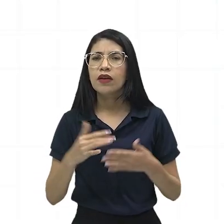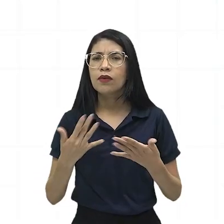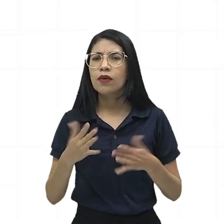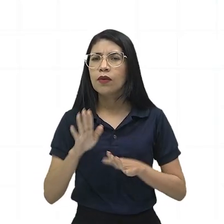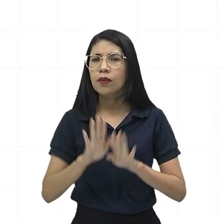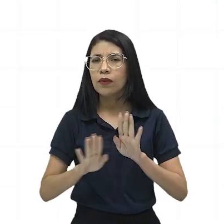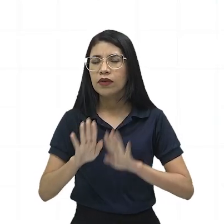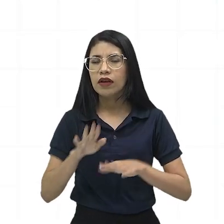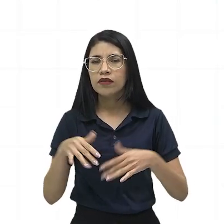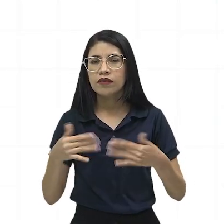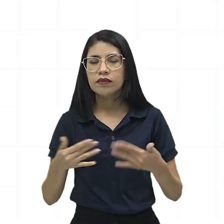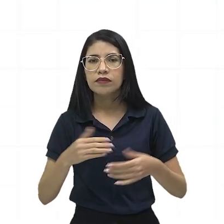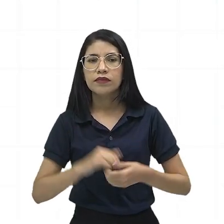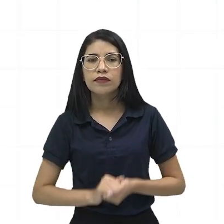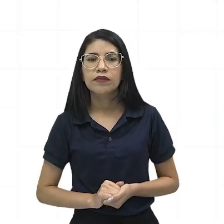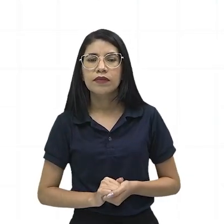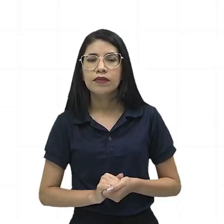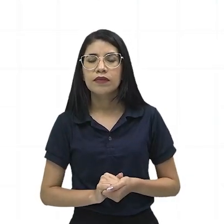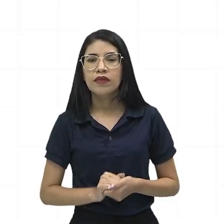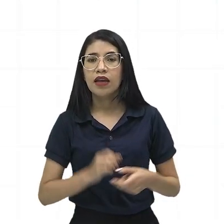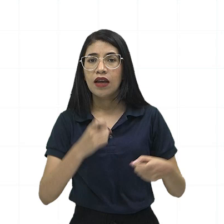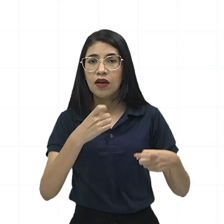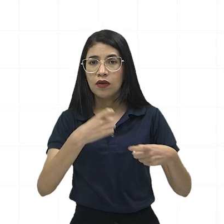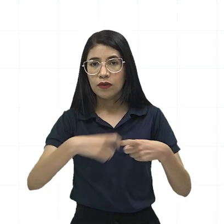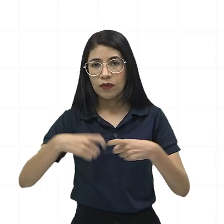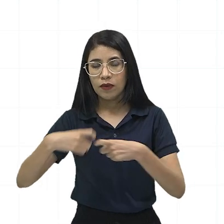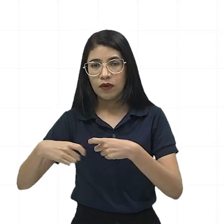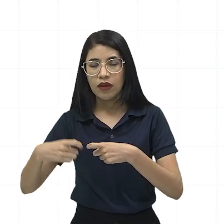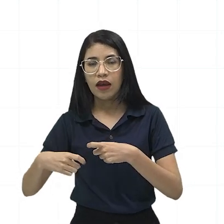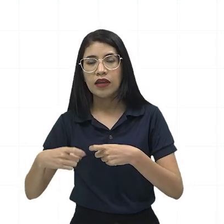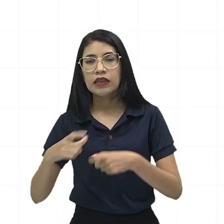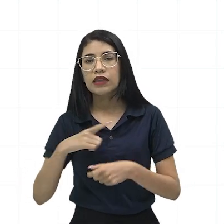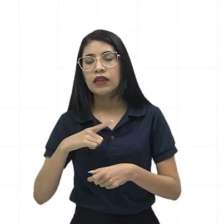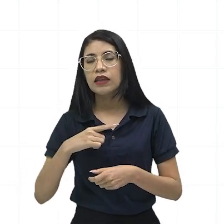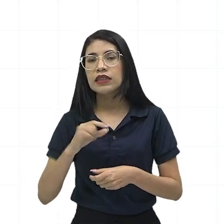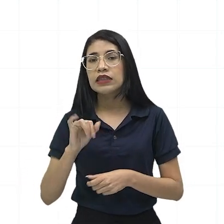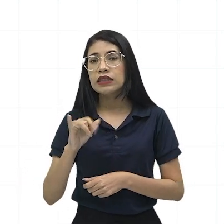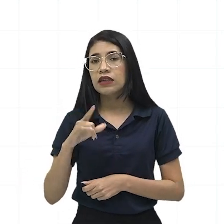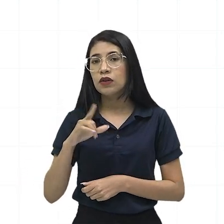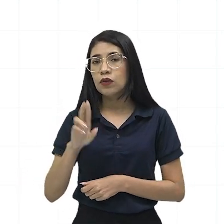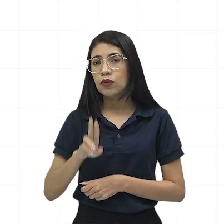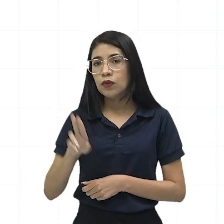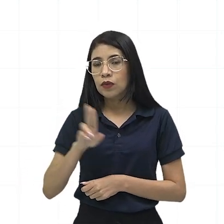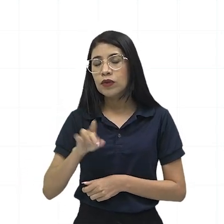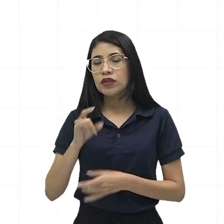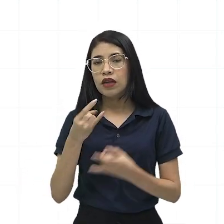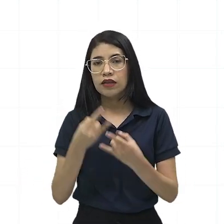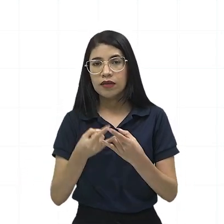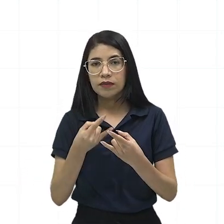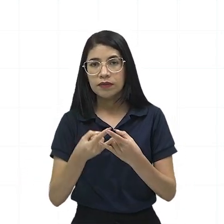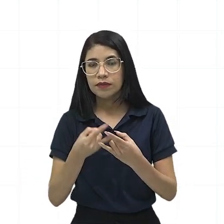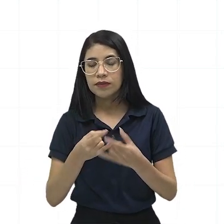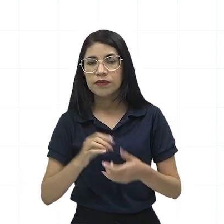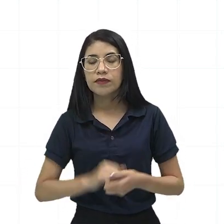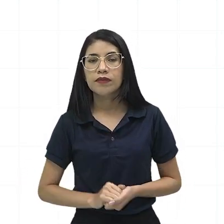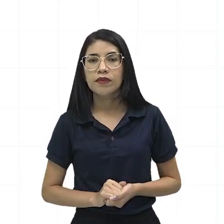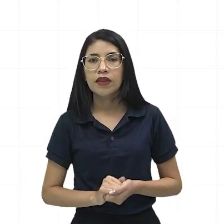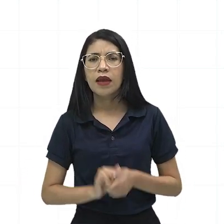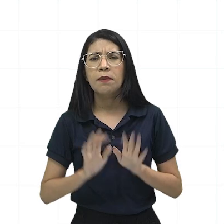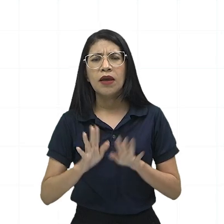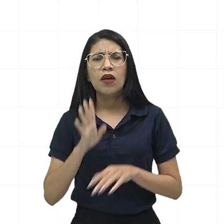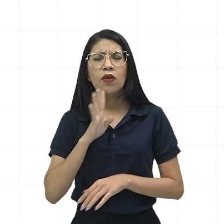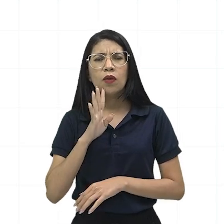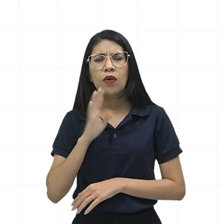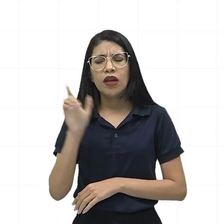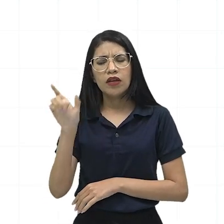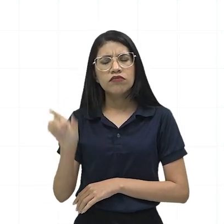seriam esses cuidados? Manter relações sexuais apenas com o uso de preservativos. Ah, mas eu